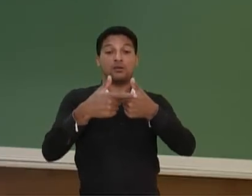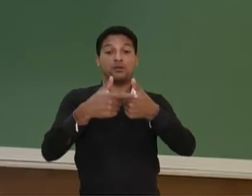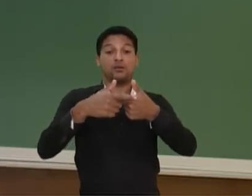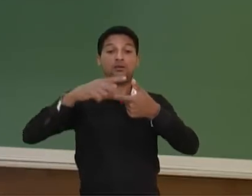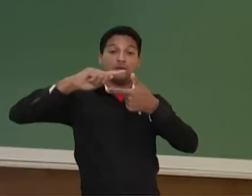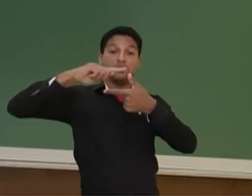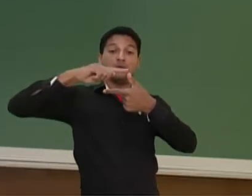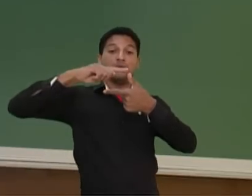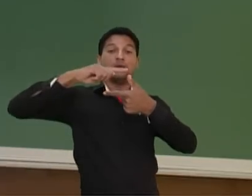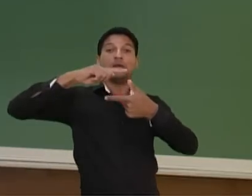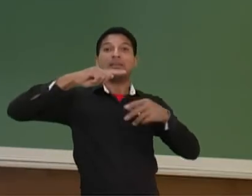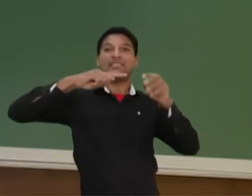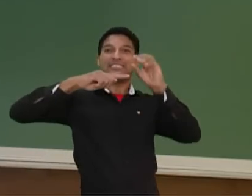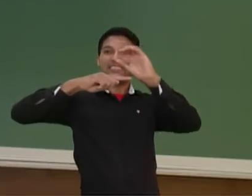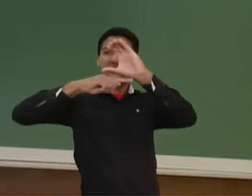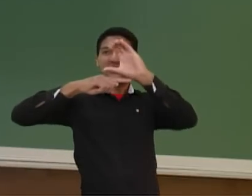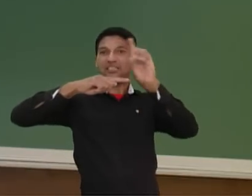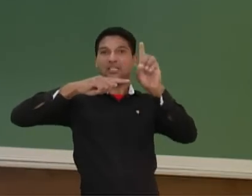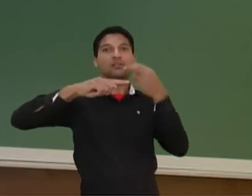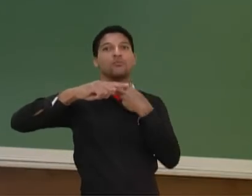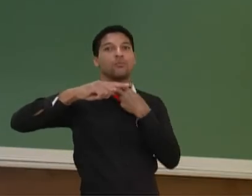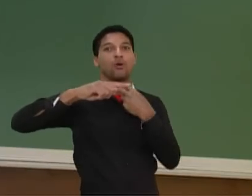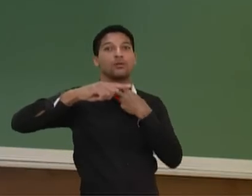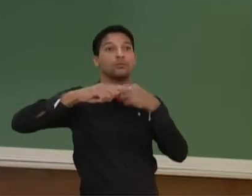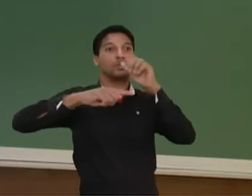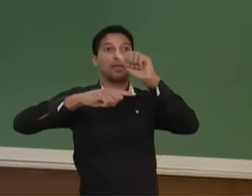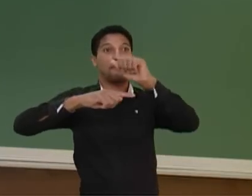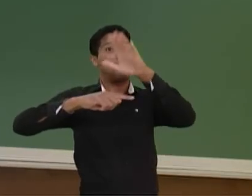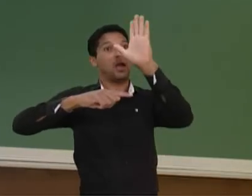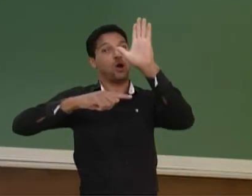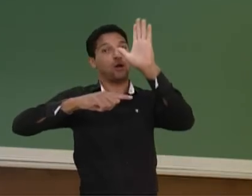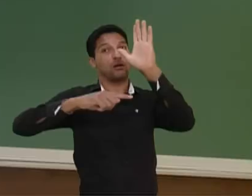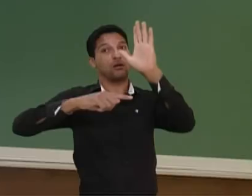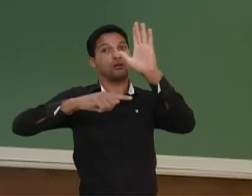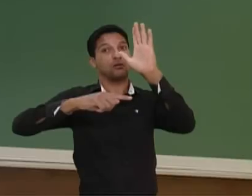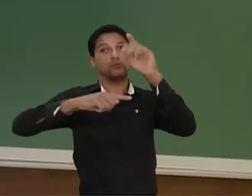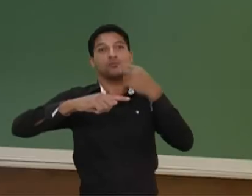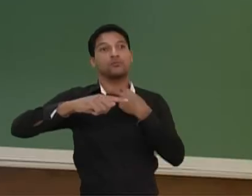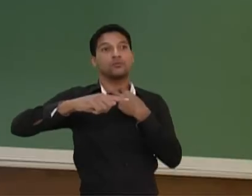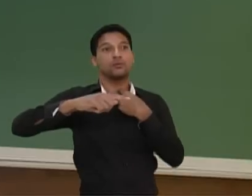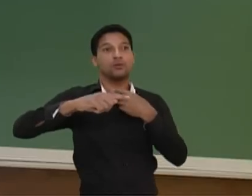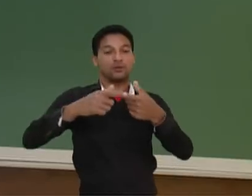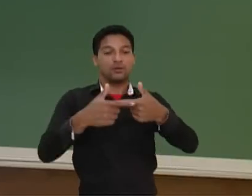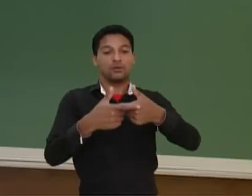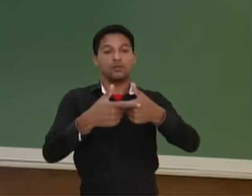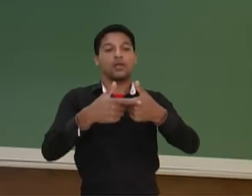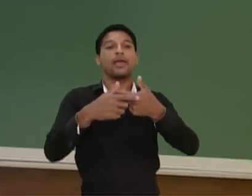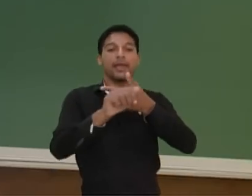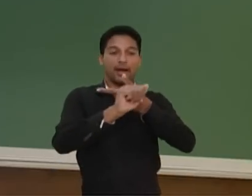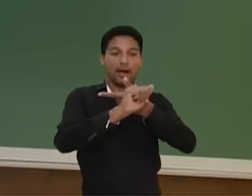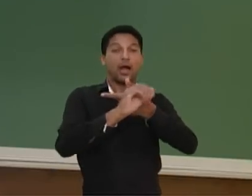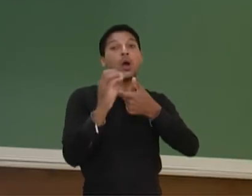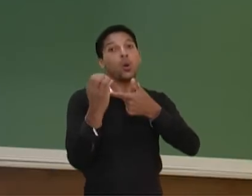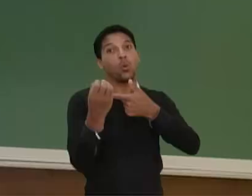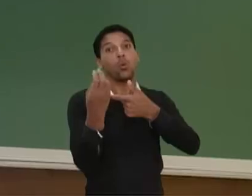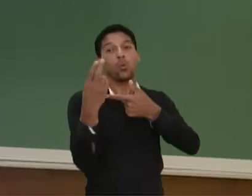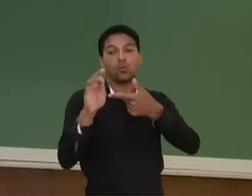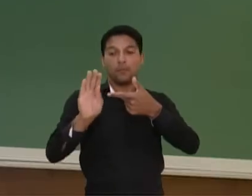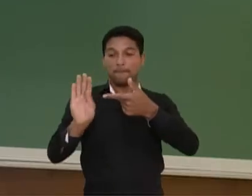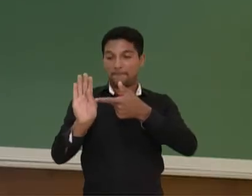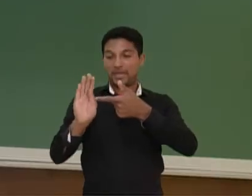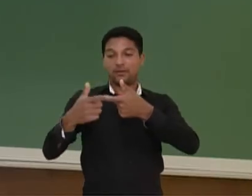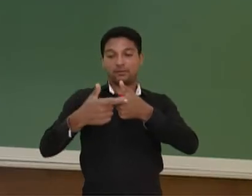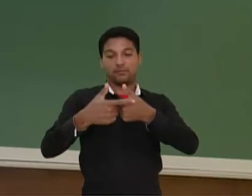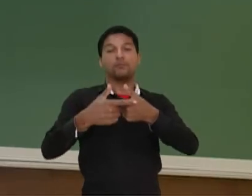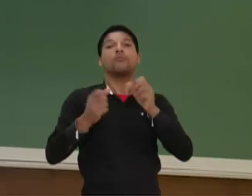90 graus, então não podia ser 40, né? Então, eu marquei o A, mas poderia ser marcado o B também, tá?